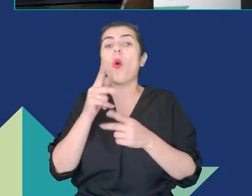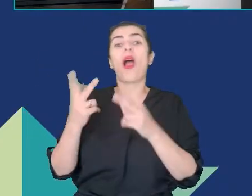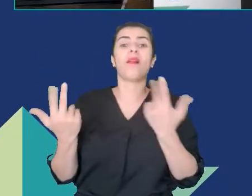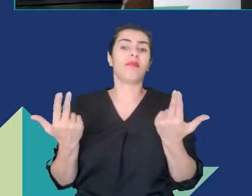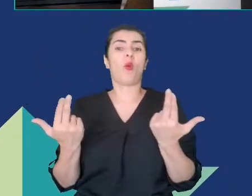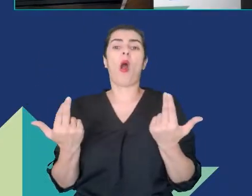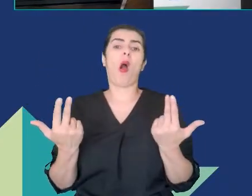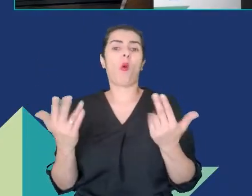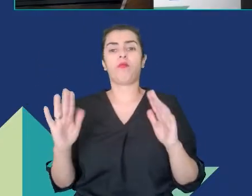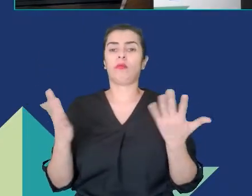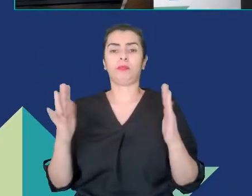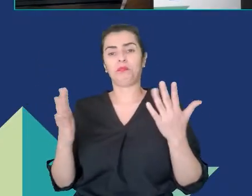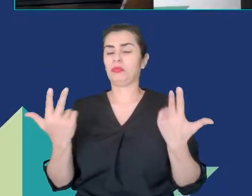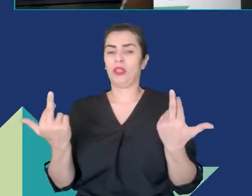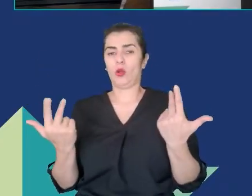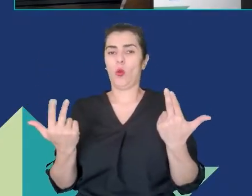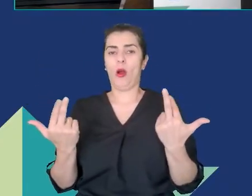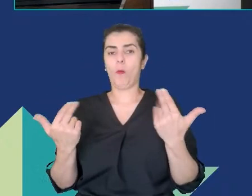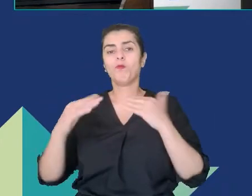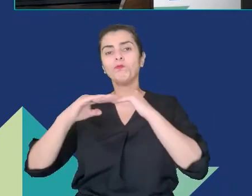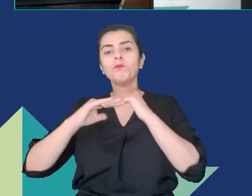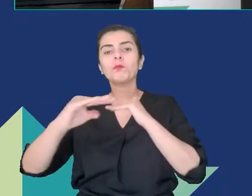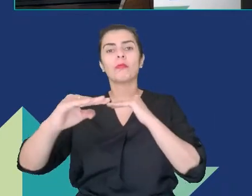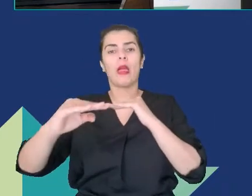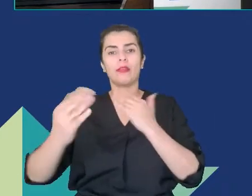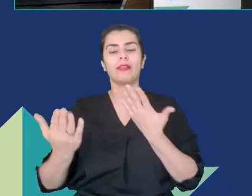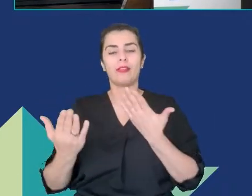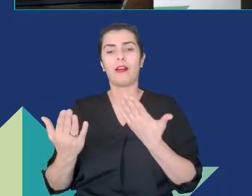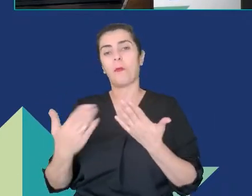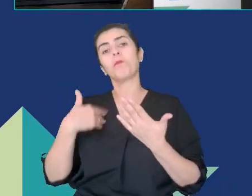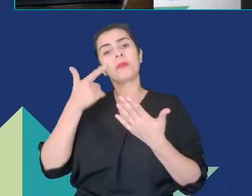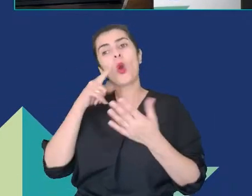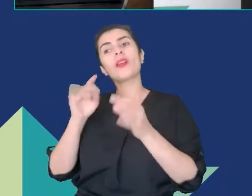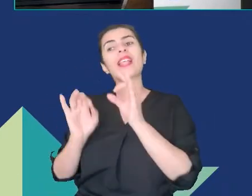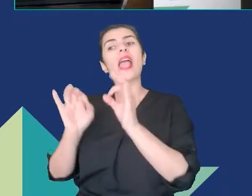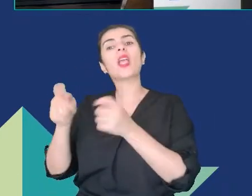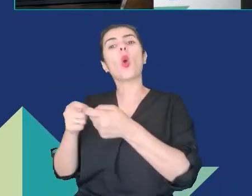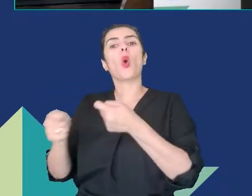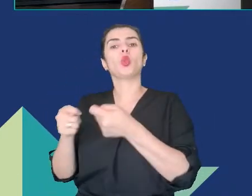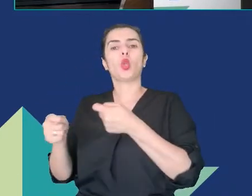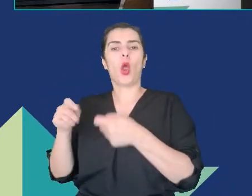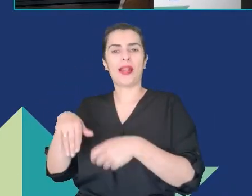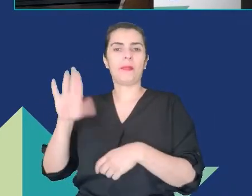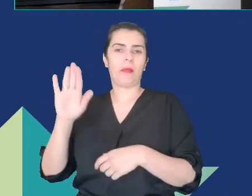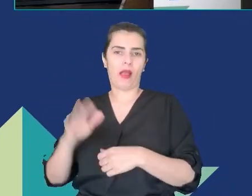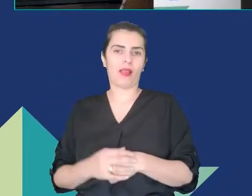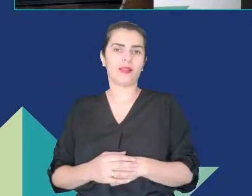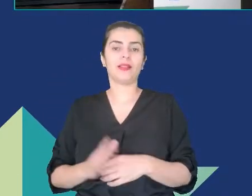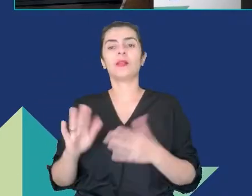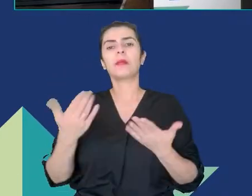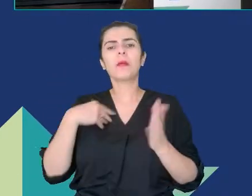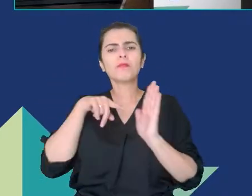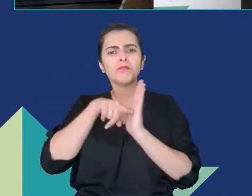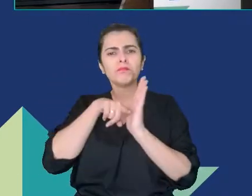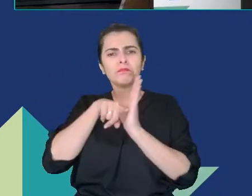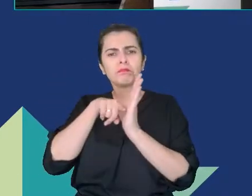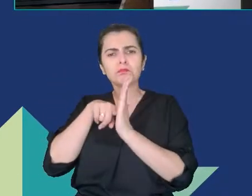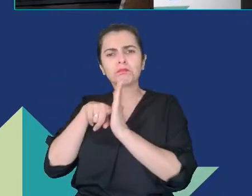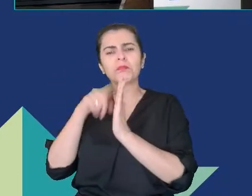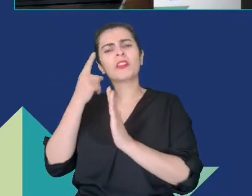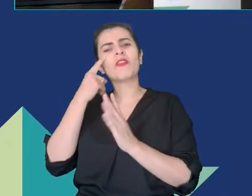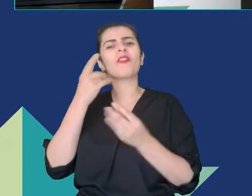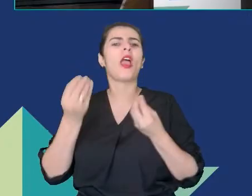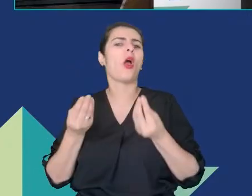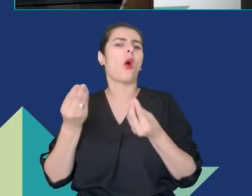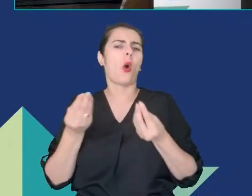você segue uma receita de bolo mais controlada, né? Então, a gente foi tentar investigar o que estava acontecendo. Então, a geotecnia